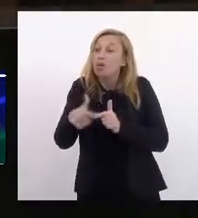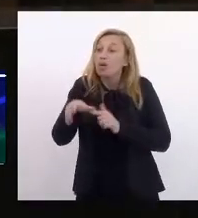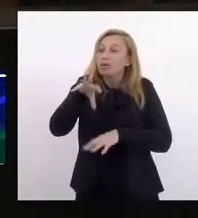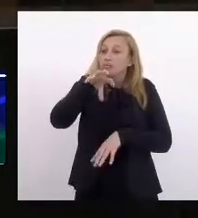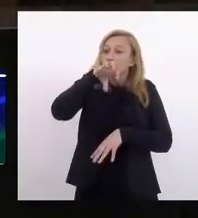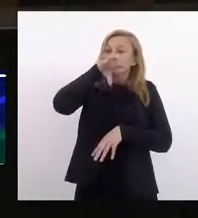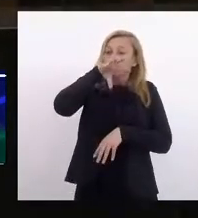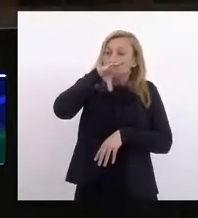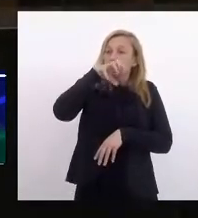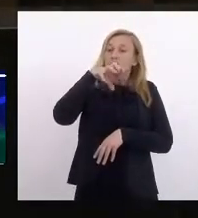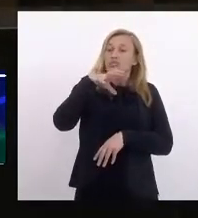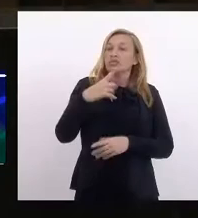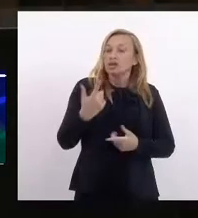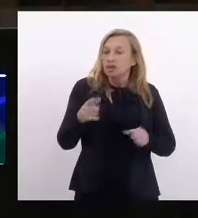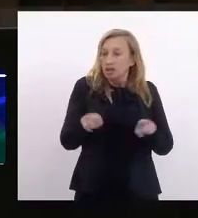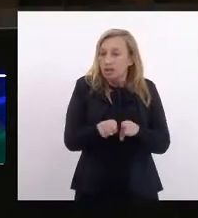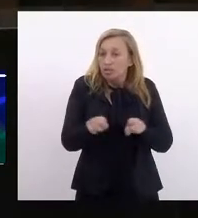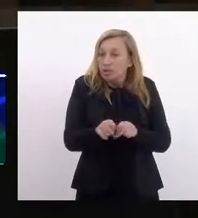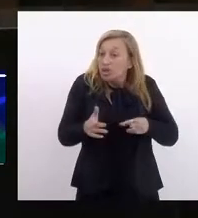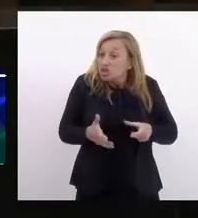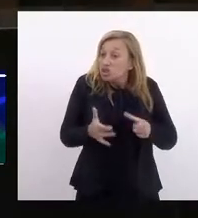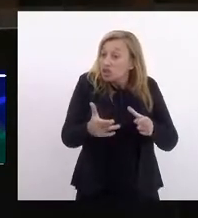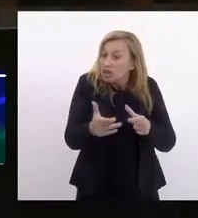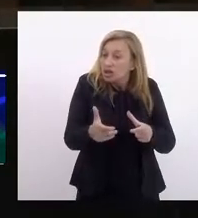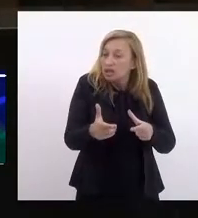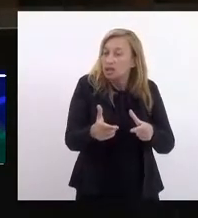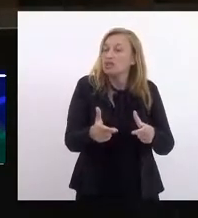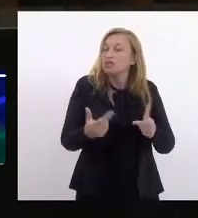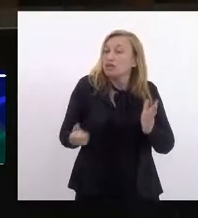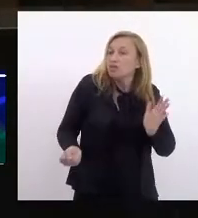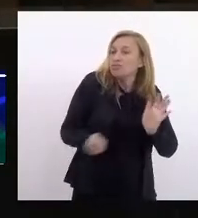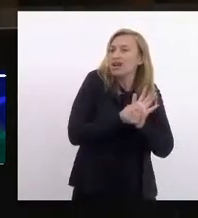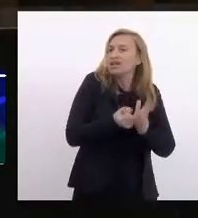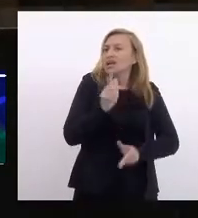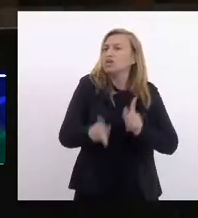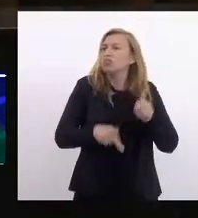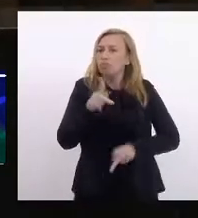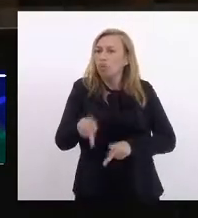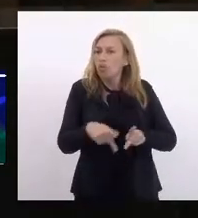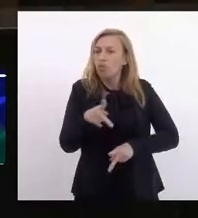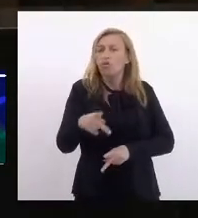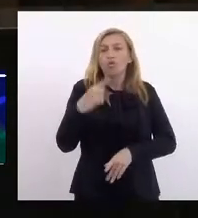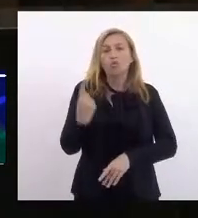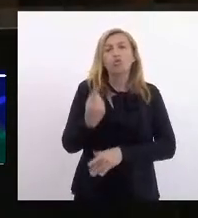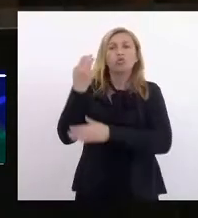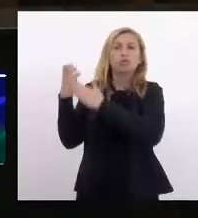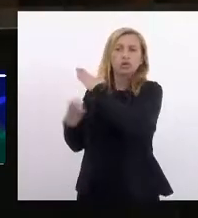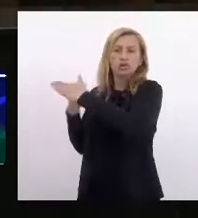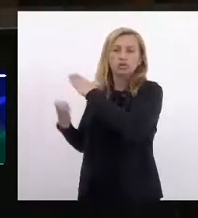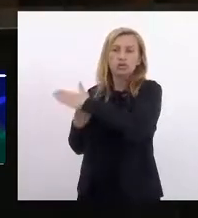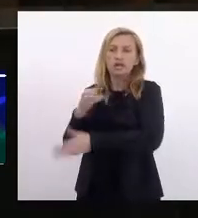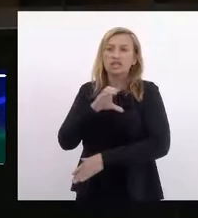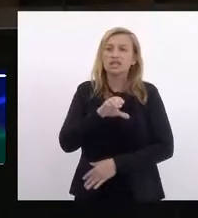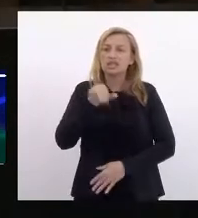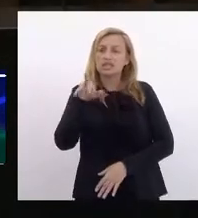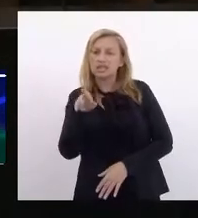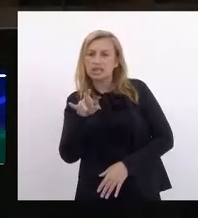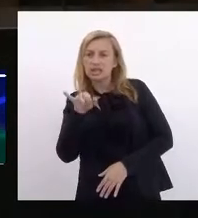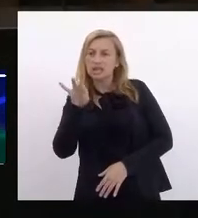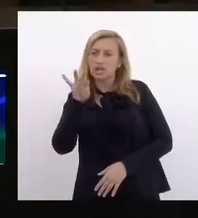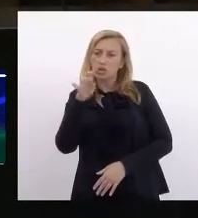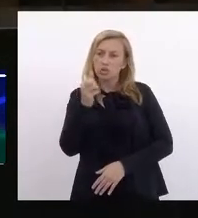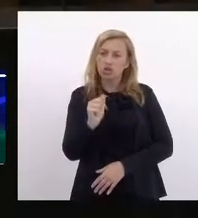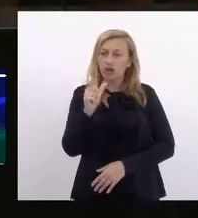câncer. Então, é uma população que foi extremamente impactada por uma empresa siderúrgica